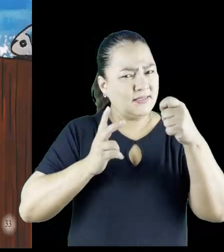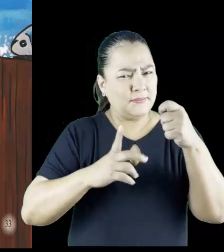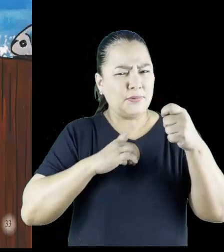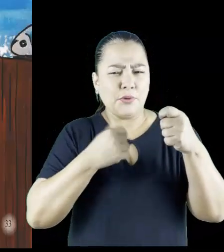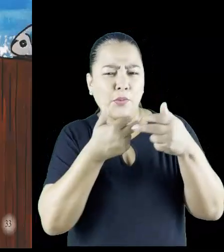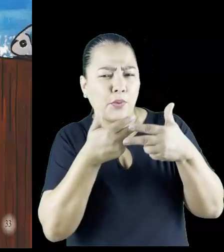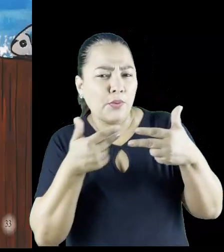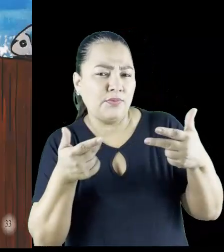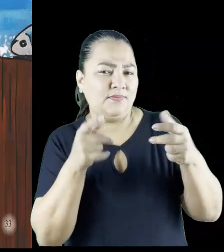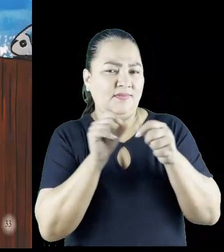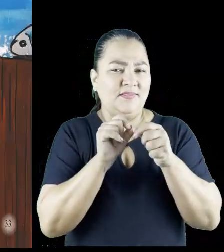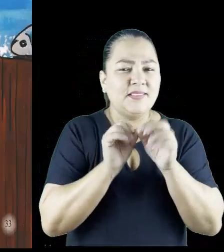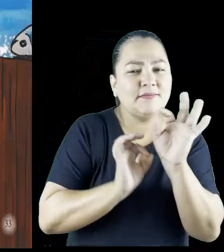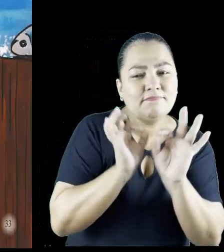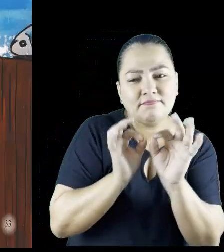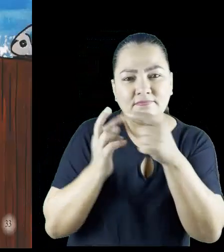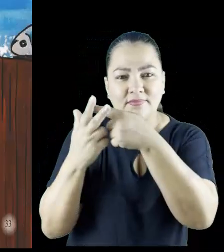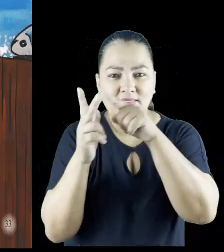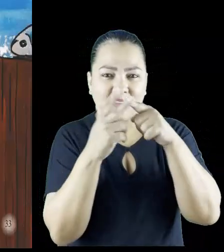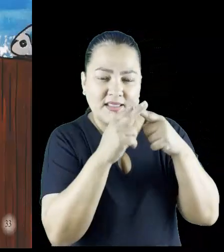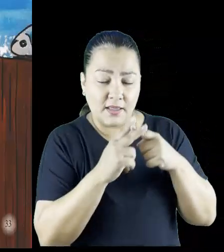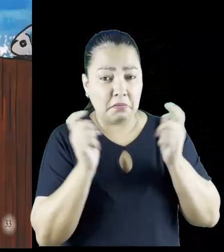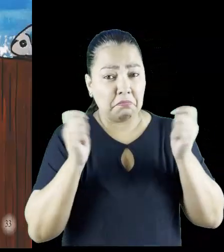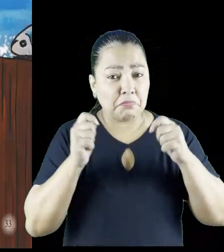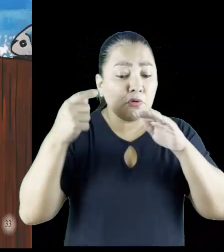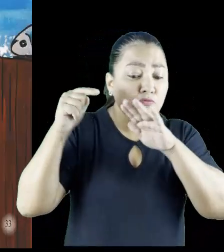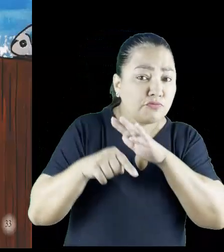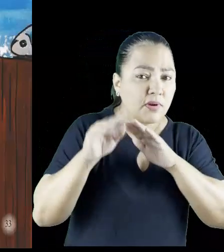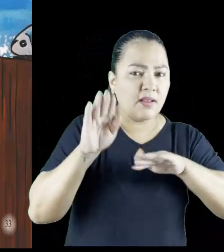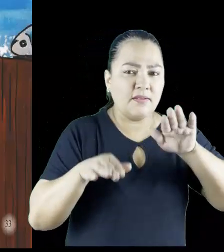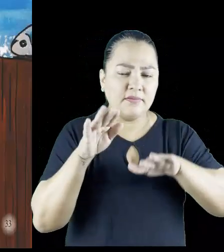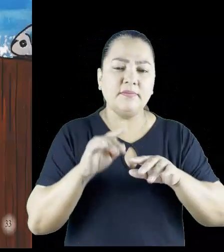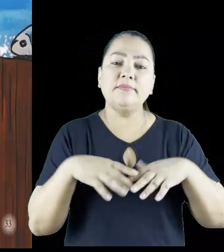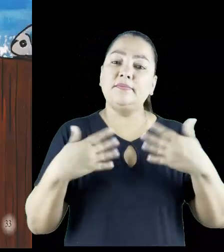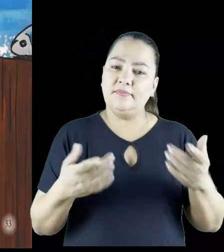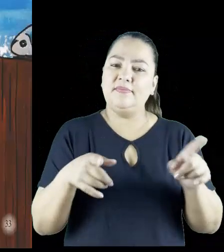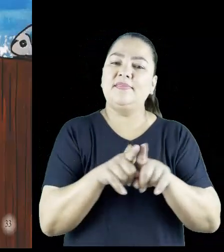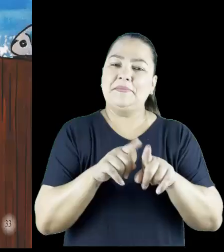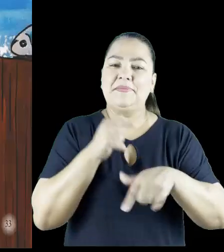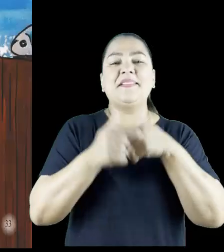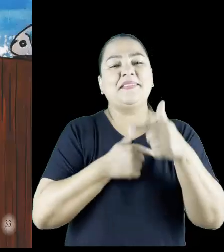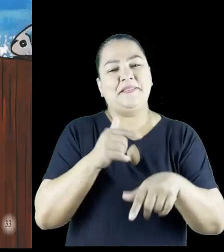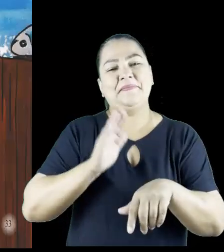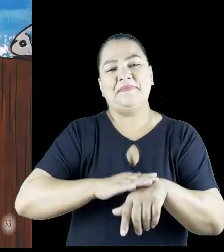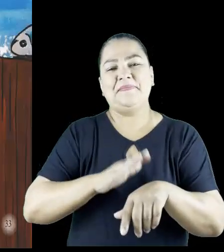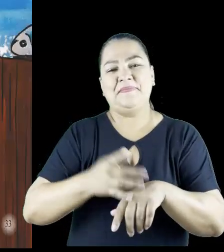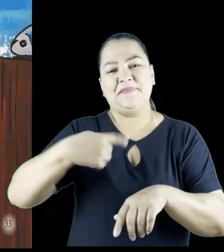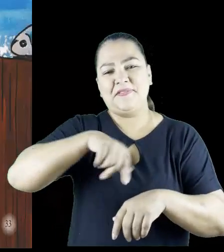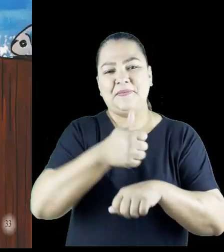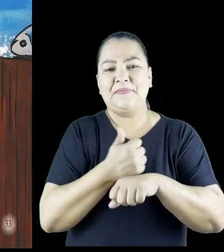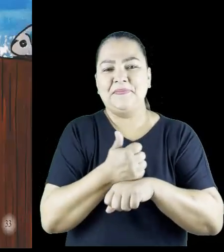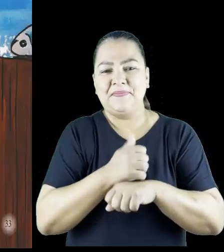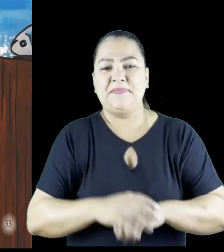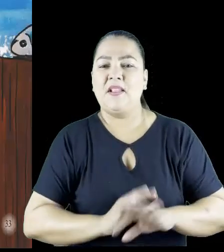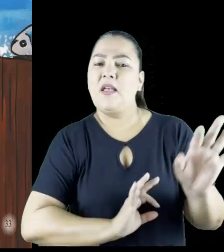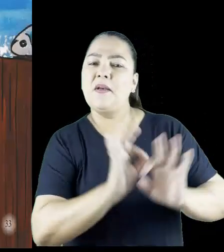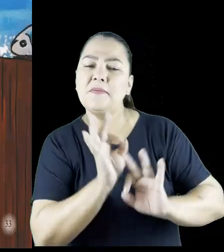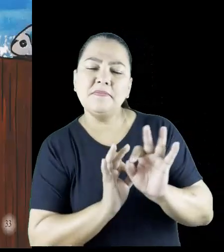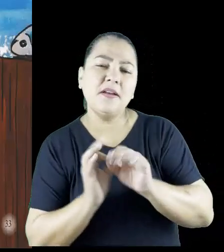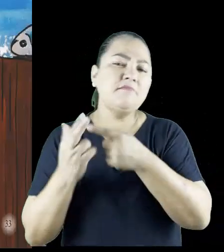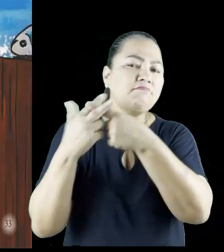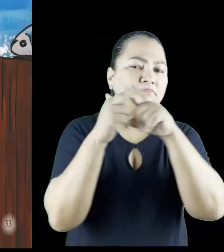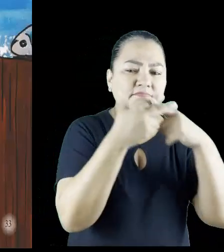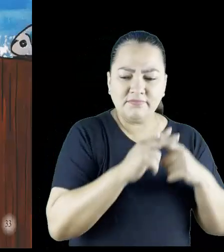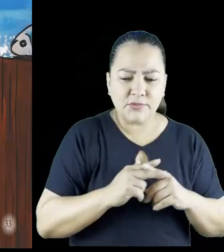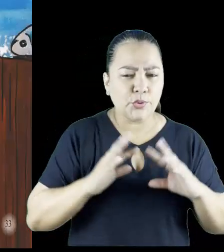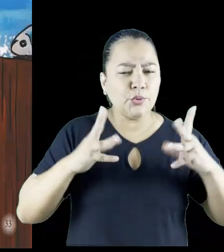tem alguma coisa na rede, alguma coisinha para fazer. Onde o peixe passa, pode arrebentar. E esse também é o trabalho do pescador.